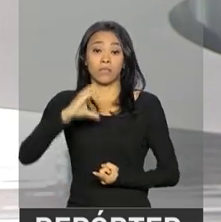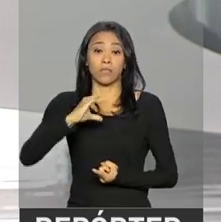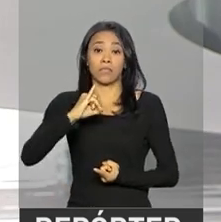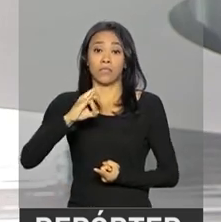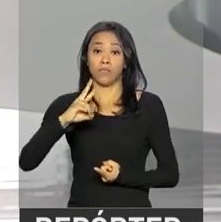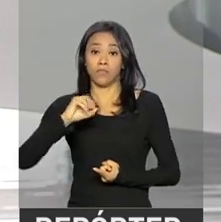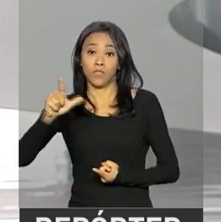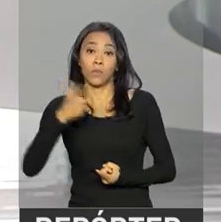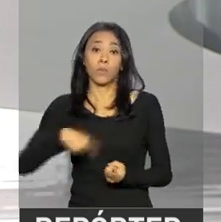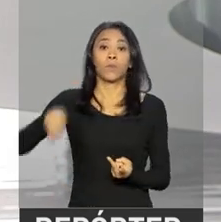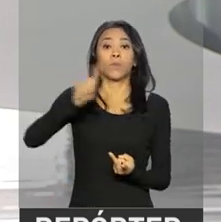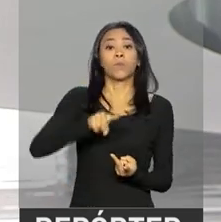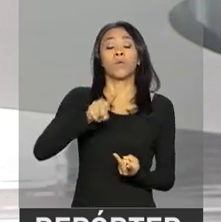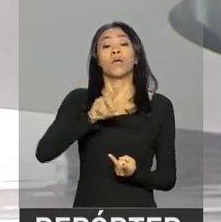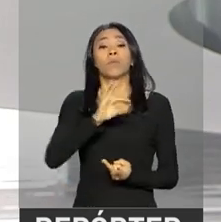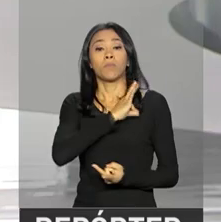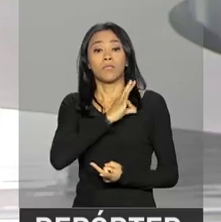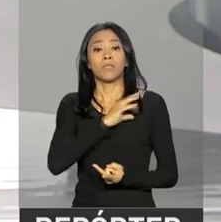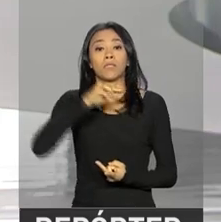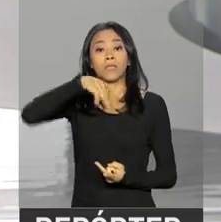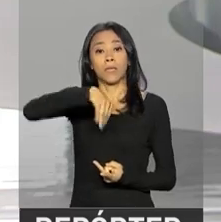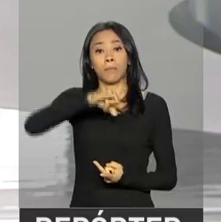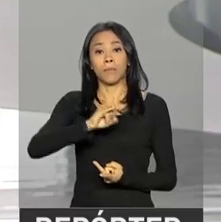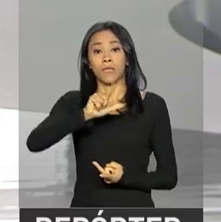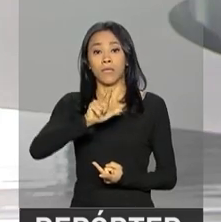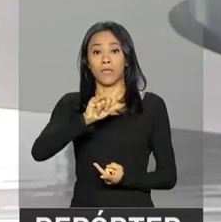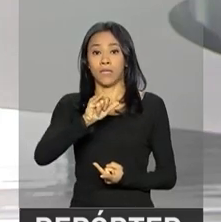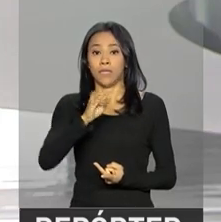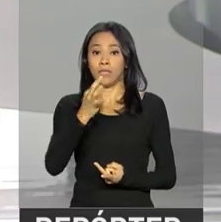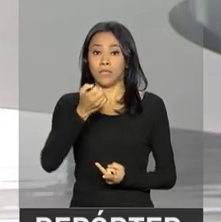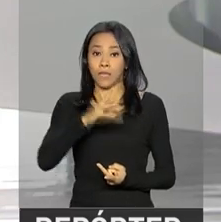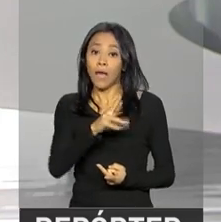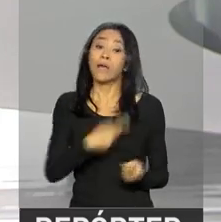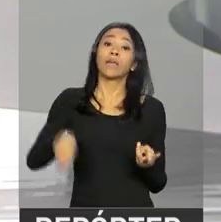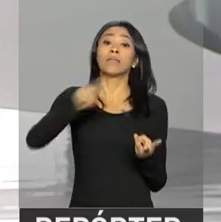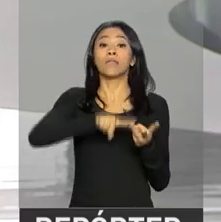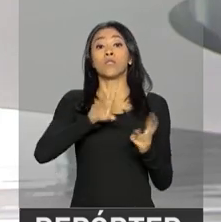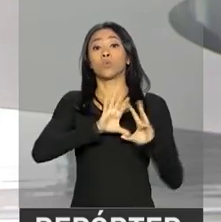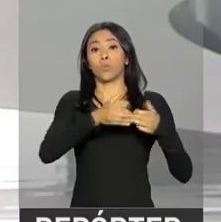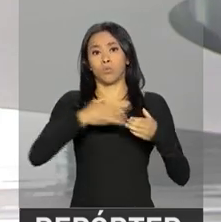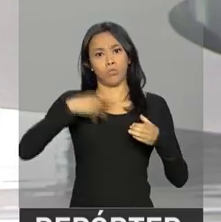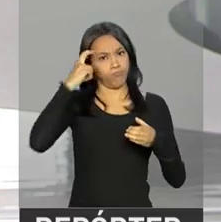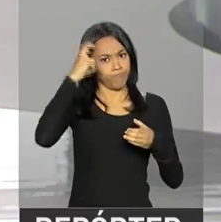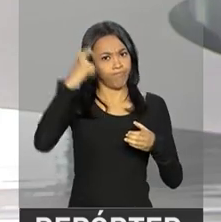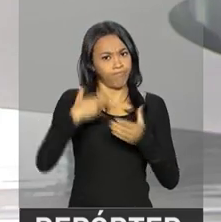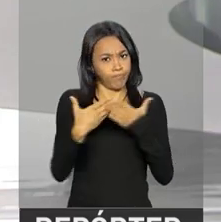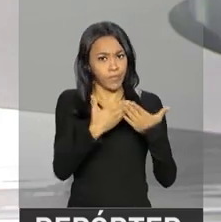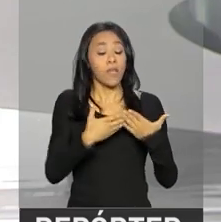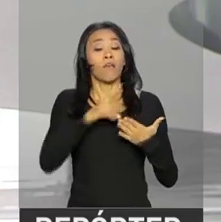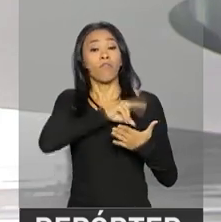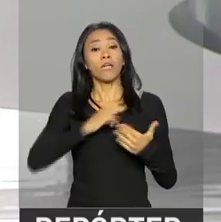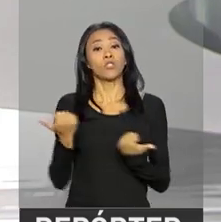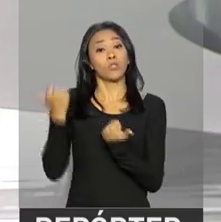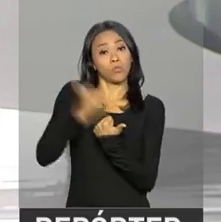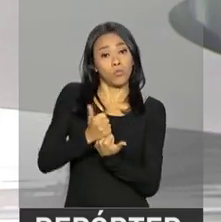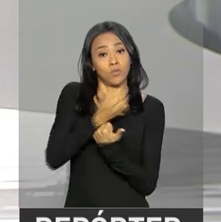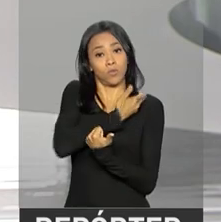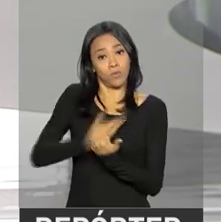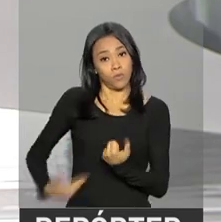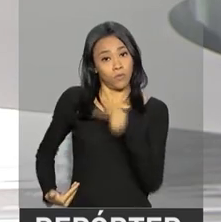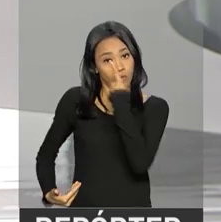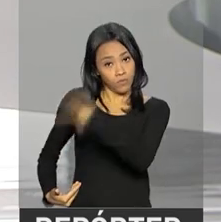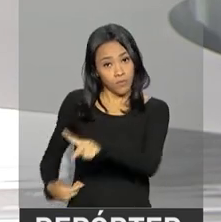e militar e a área de inteligência. Na prática, o Exército vai substituir o governo do estado na questão